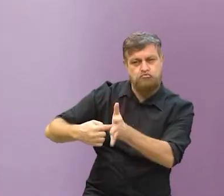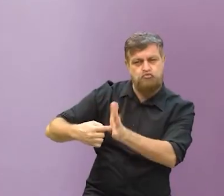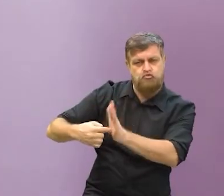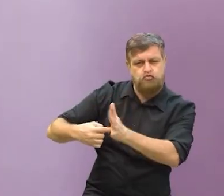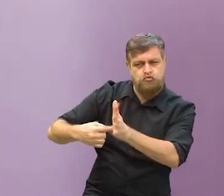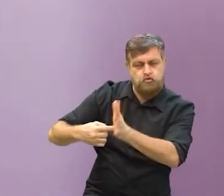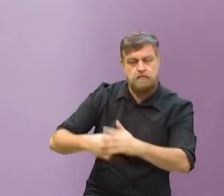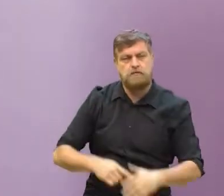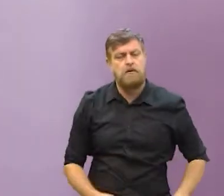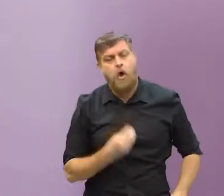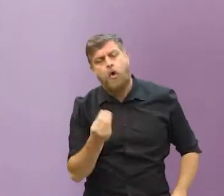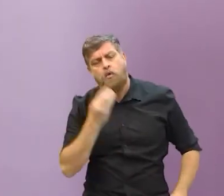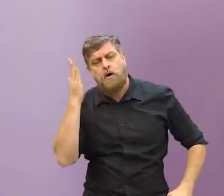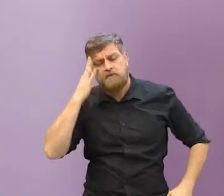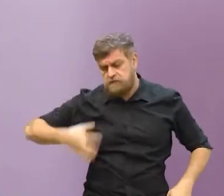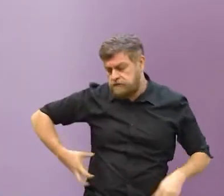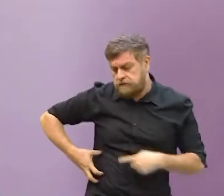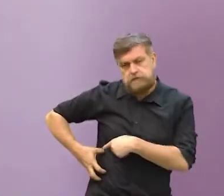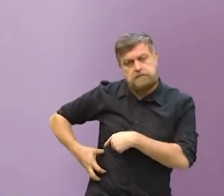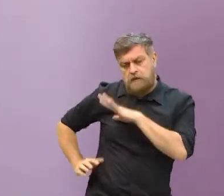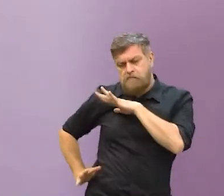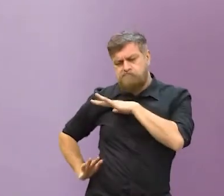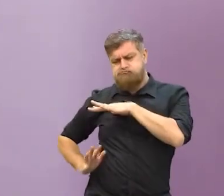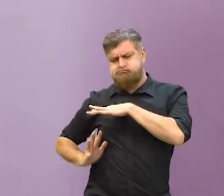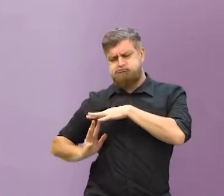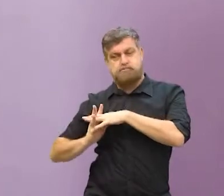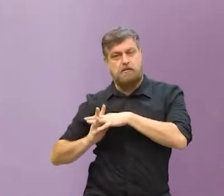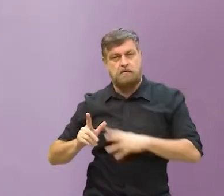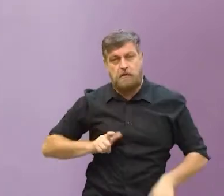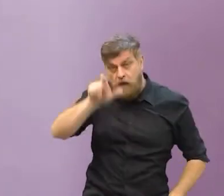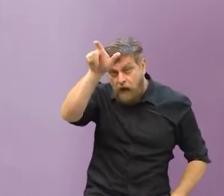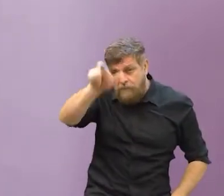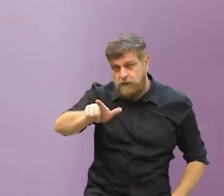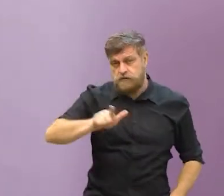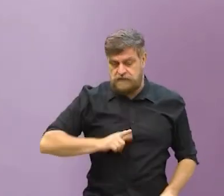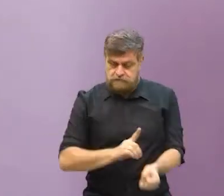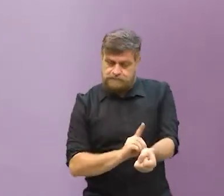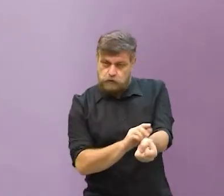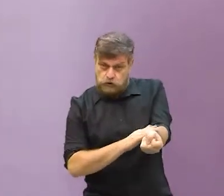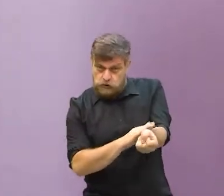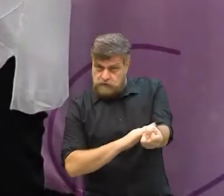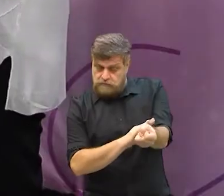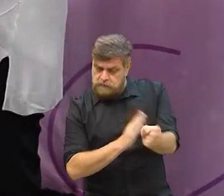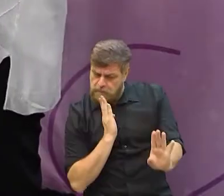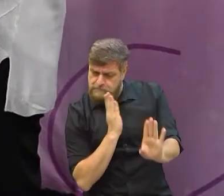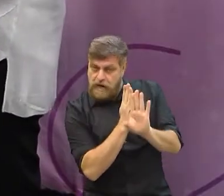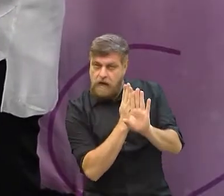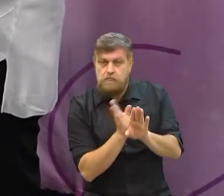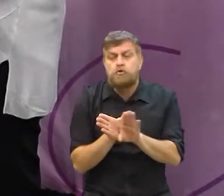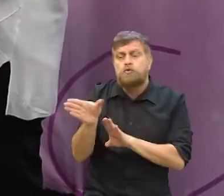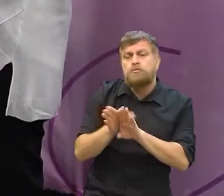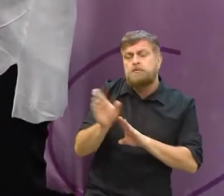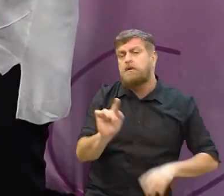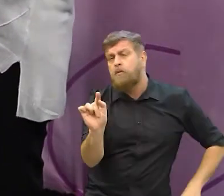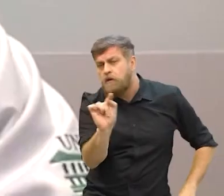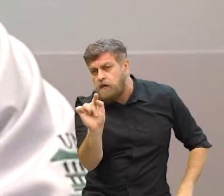aí, doutor, como descobrir que se o rim está sendo afetado ou não? A pessoa foi diagnosticada com diabetes. E aí, qual que é a